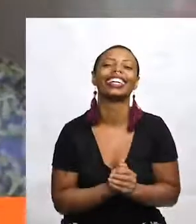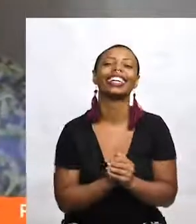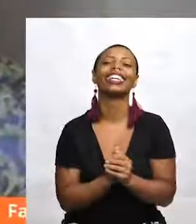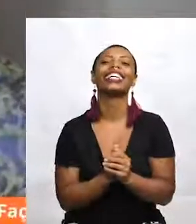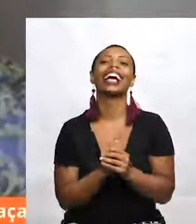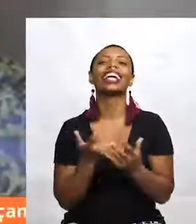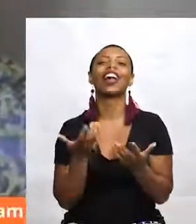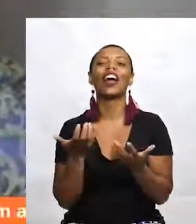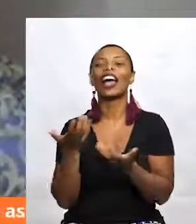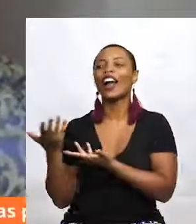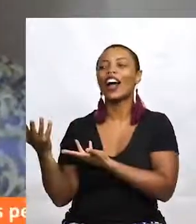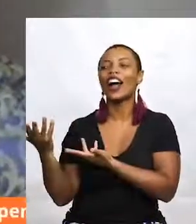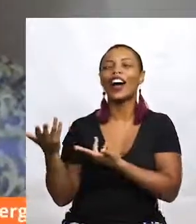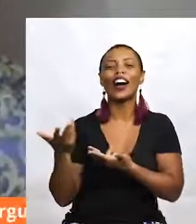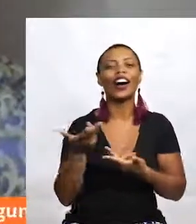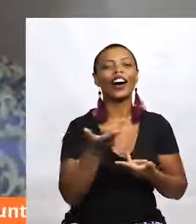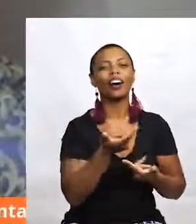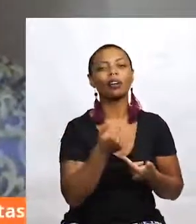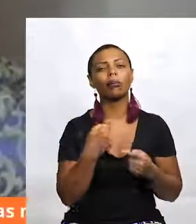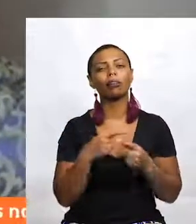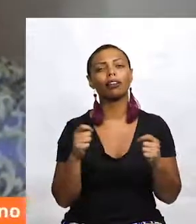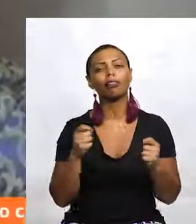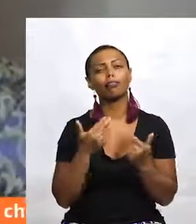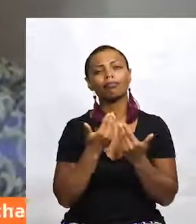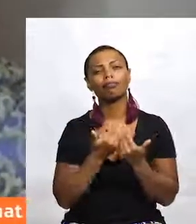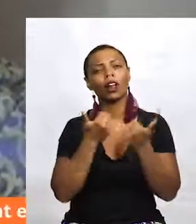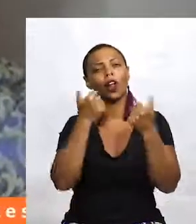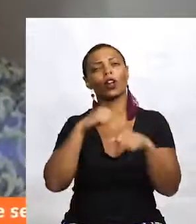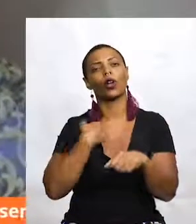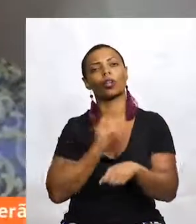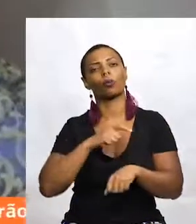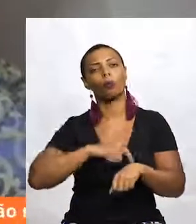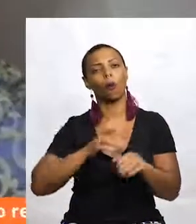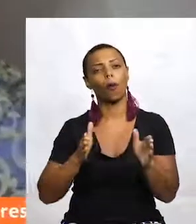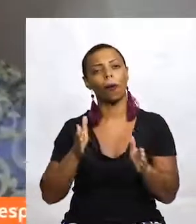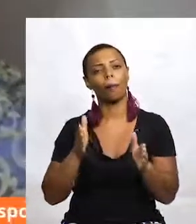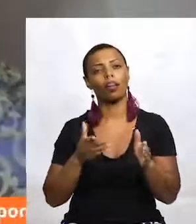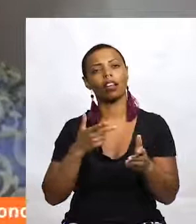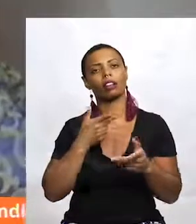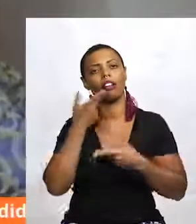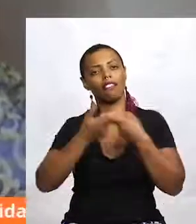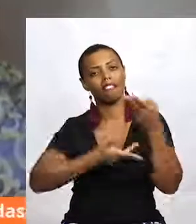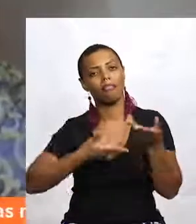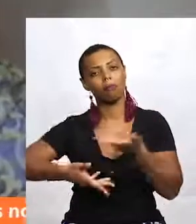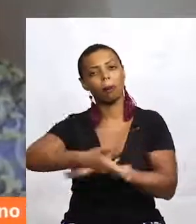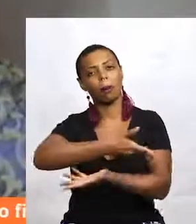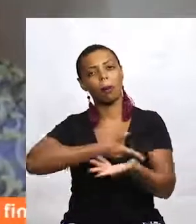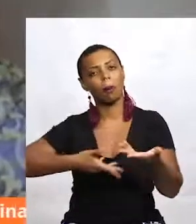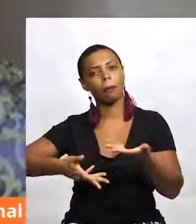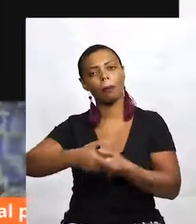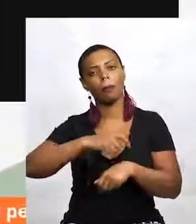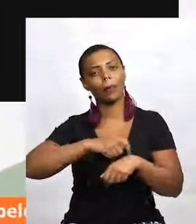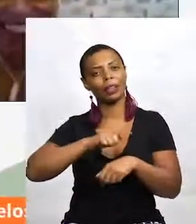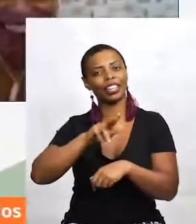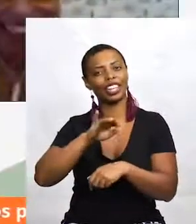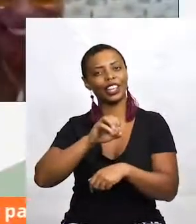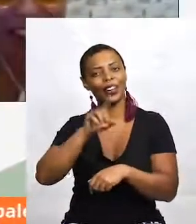vir engrandecer ainda mais esse momento de fala, de compartilhamento, nosso momento griot. Pode vir, Sônia.